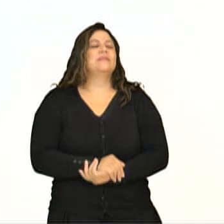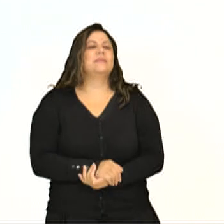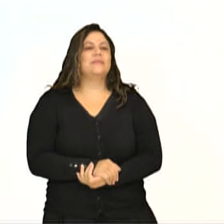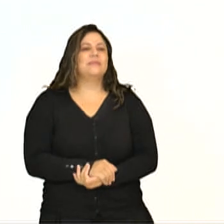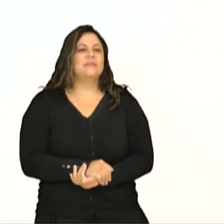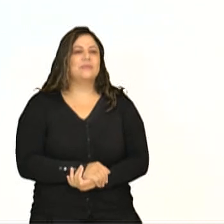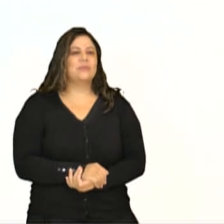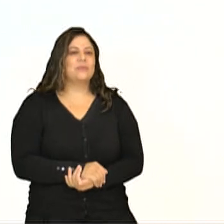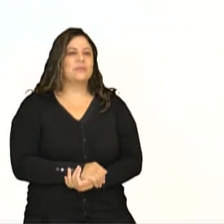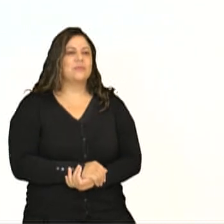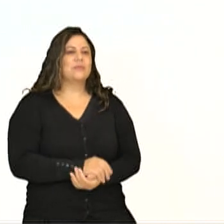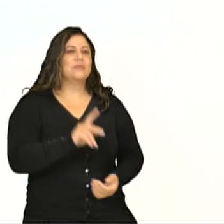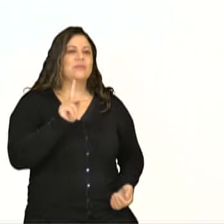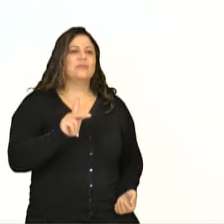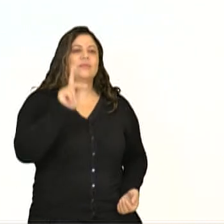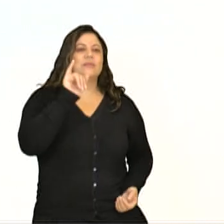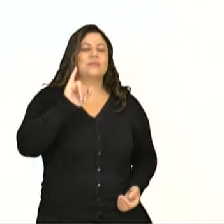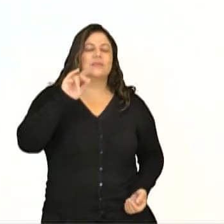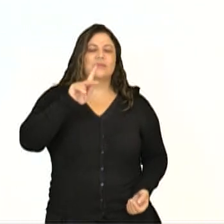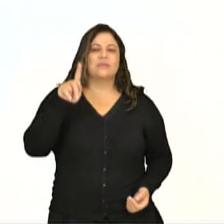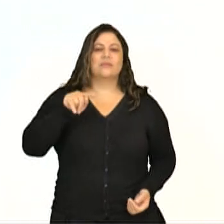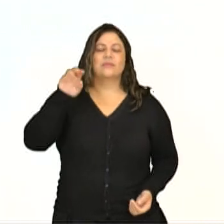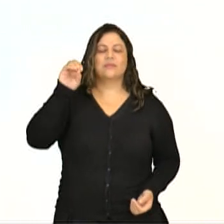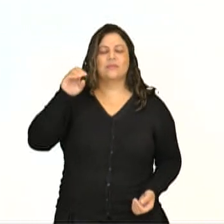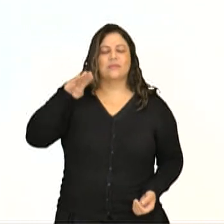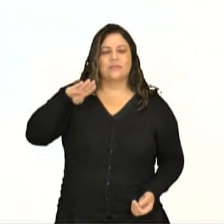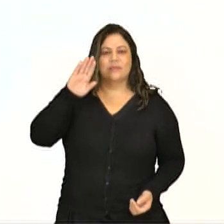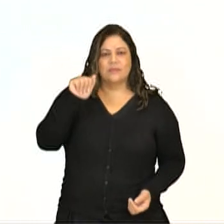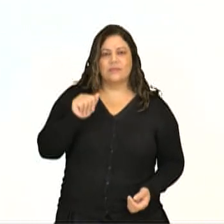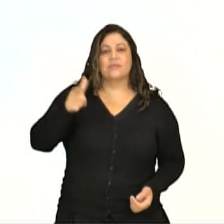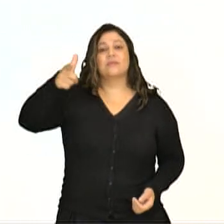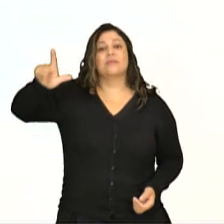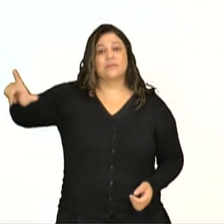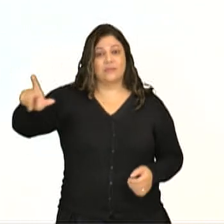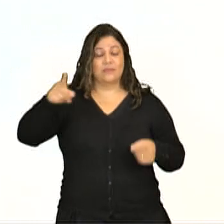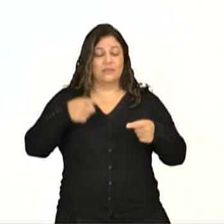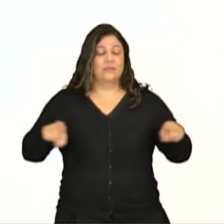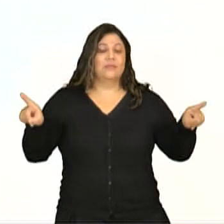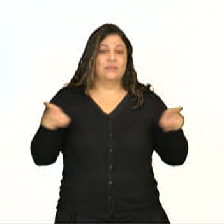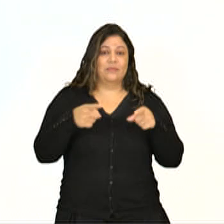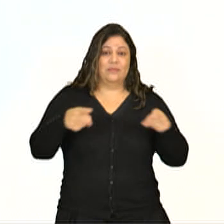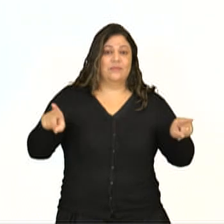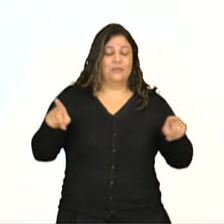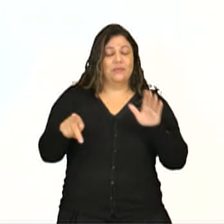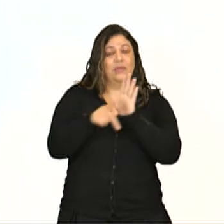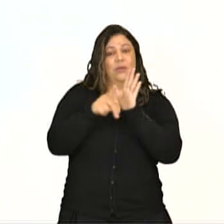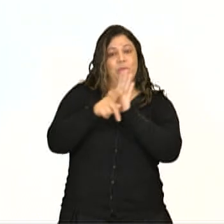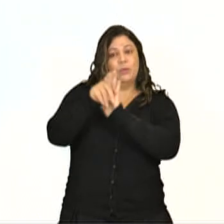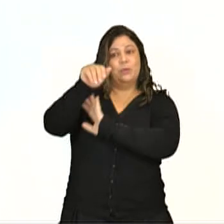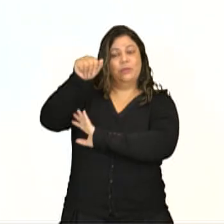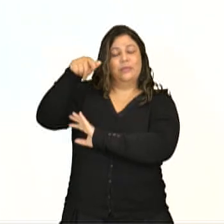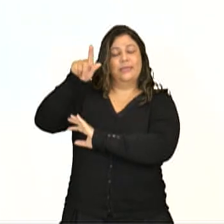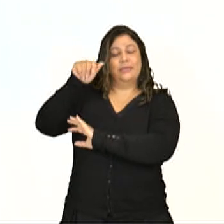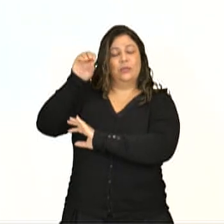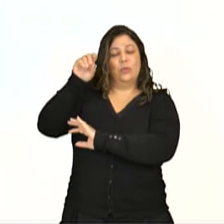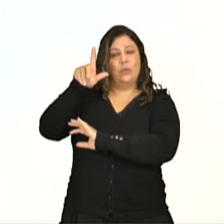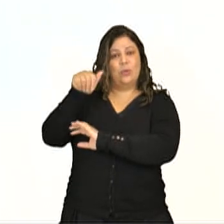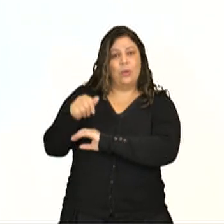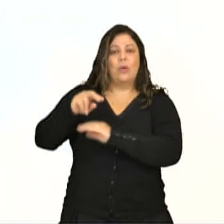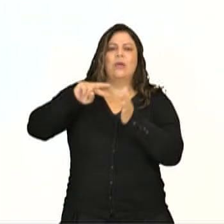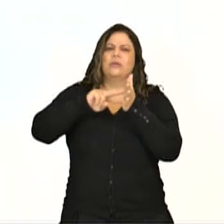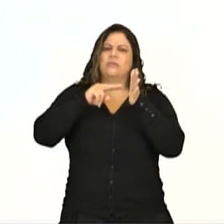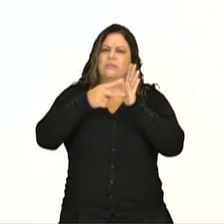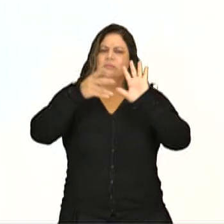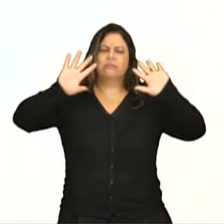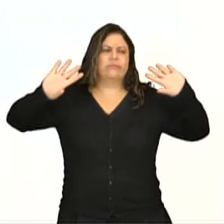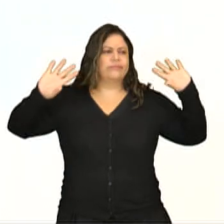E a kizomba, então, é um outro ritmo musical, é uma dança angolana. Ela também tem o significado de